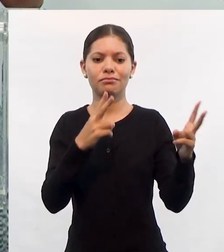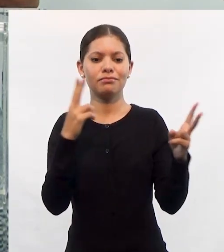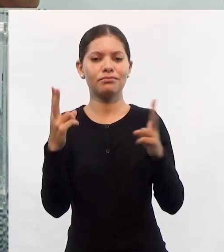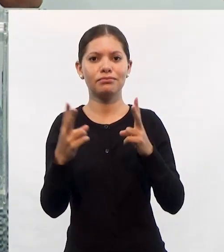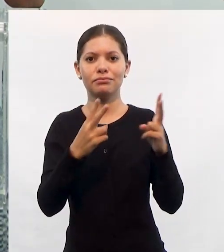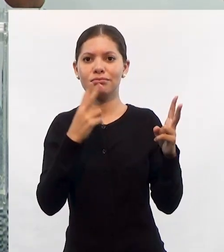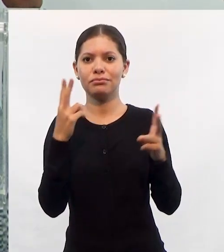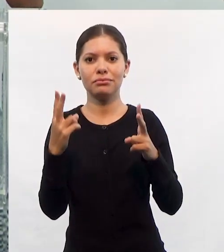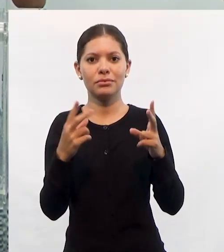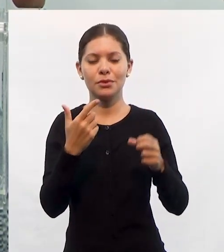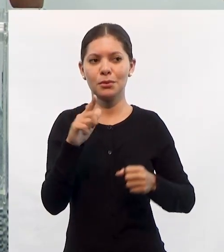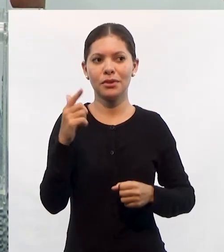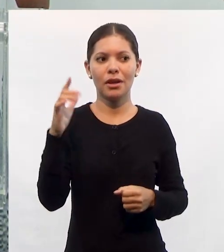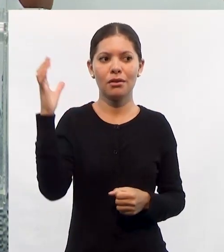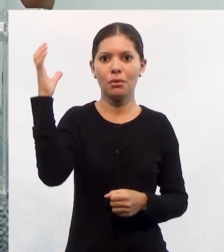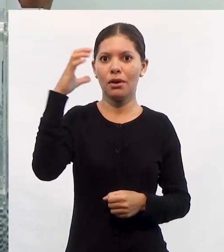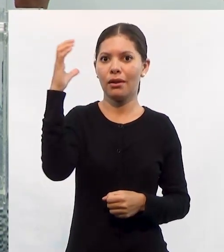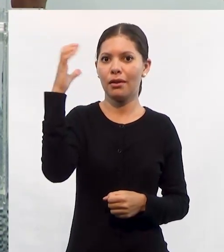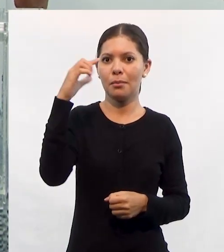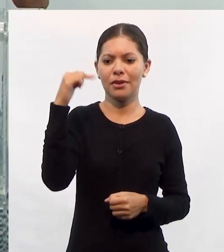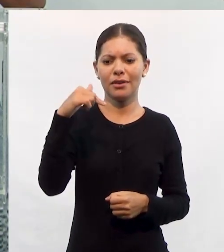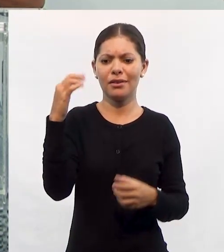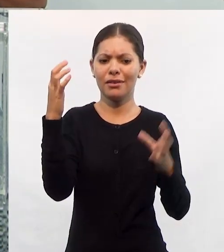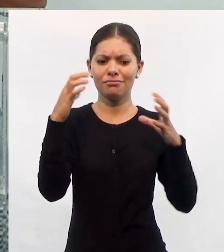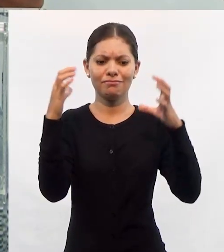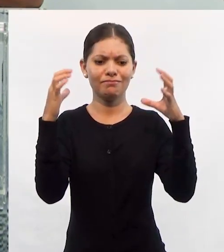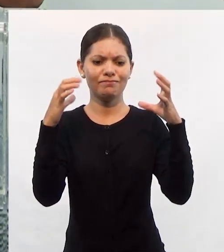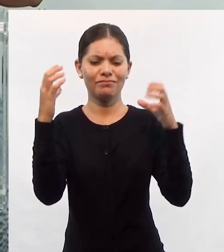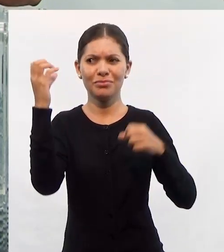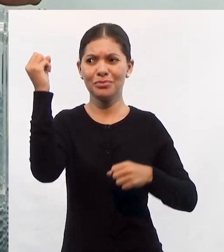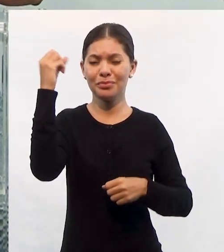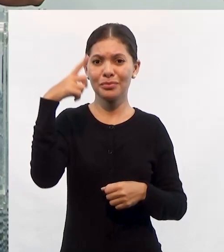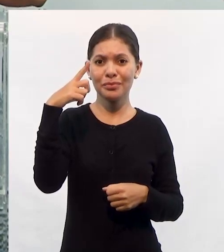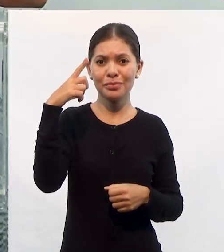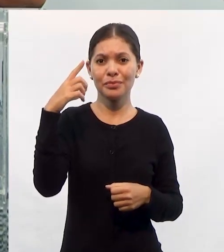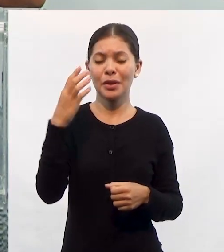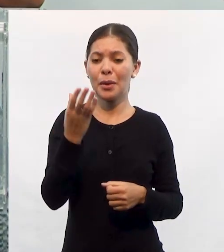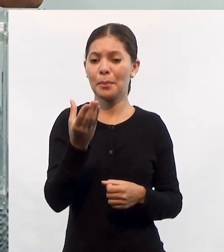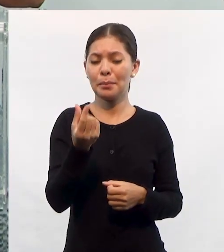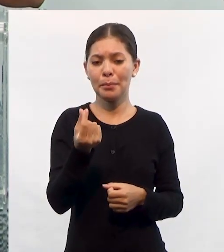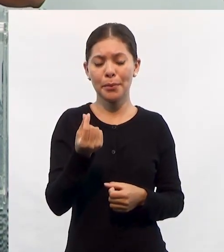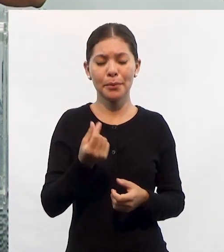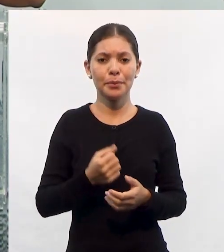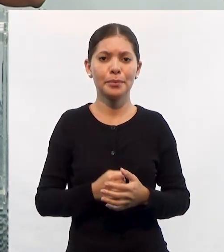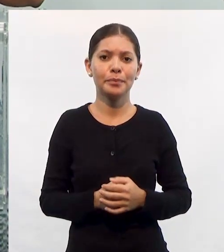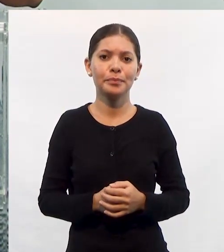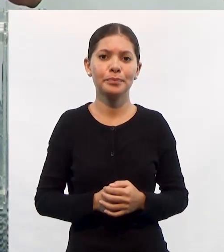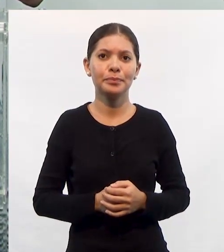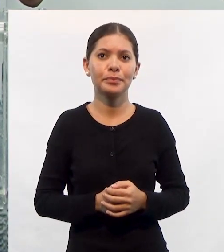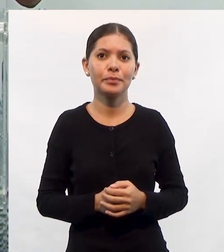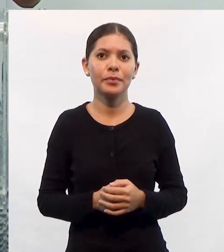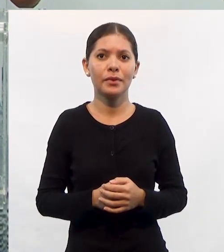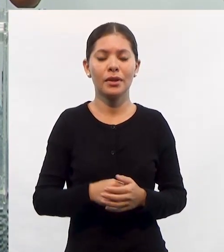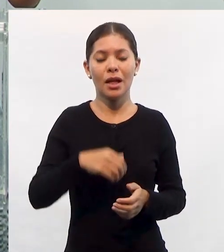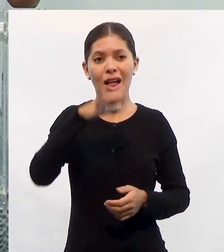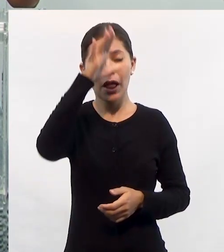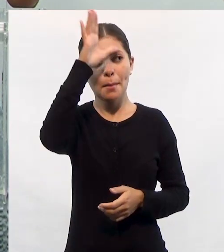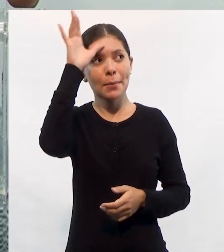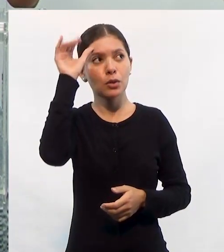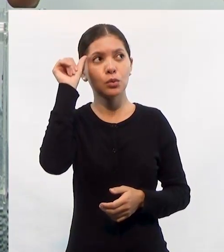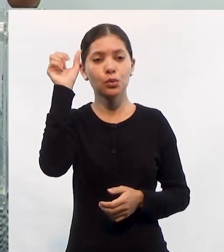tem... O clima aqui faz com que a quantidade de ventos seja bem poucas. Em Mato Grosso do Sul? Também